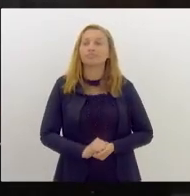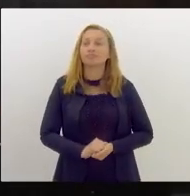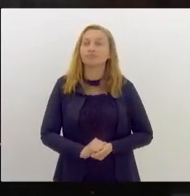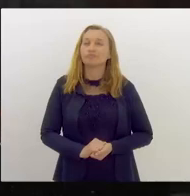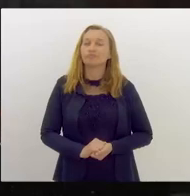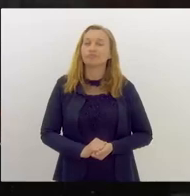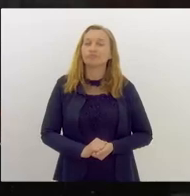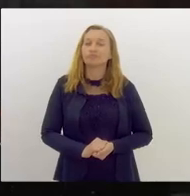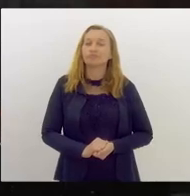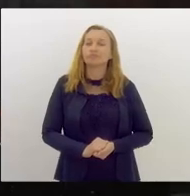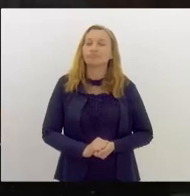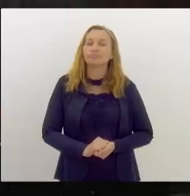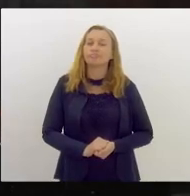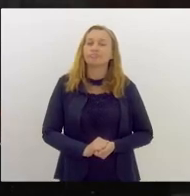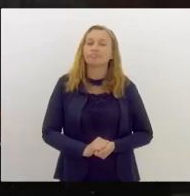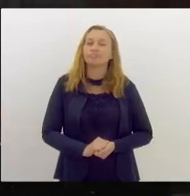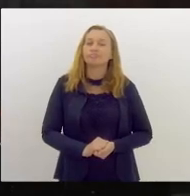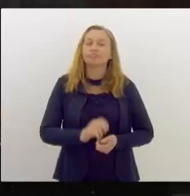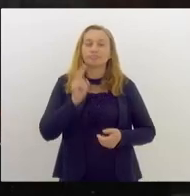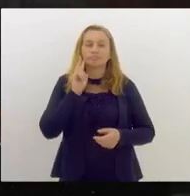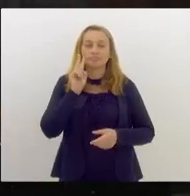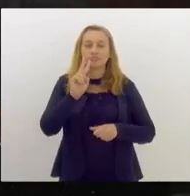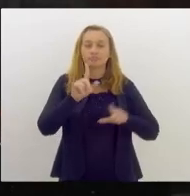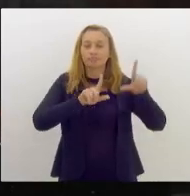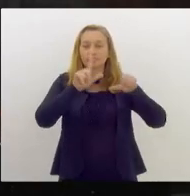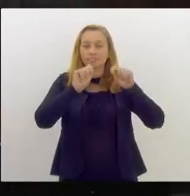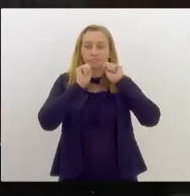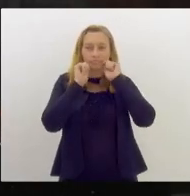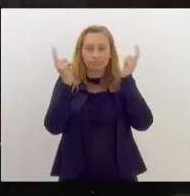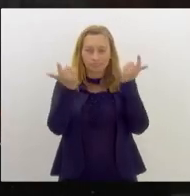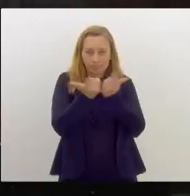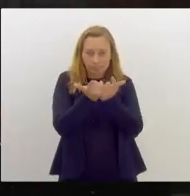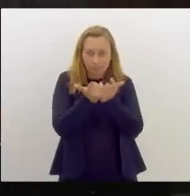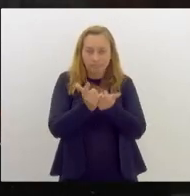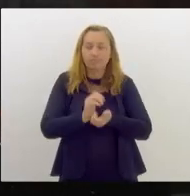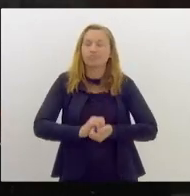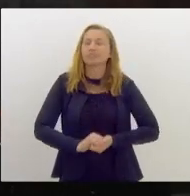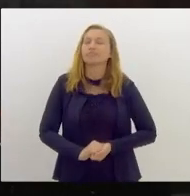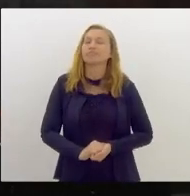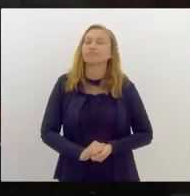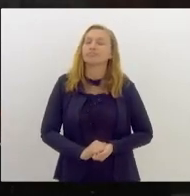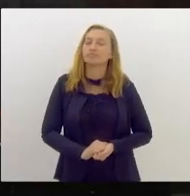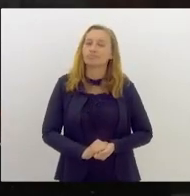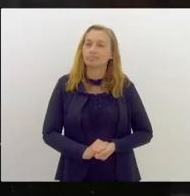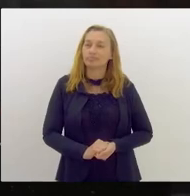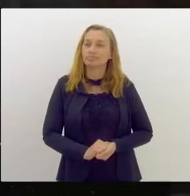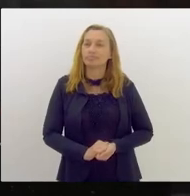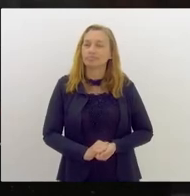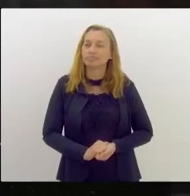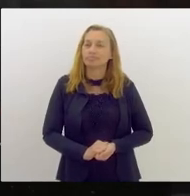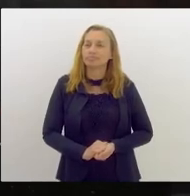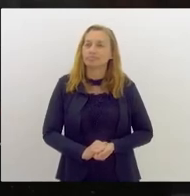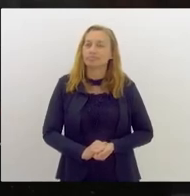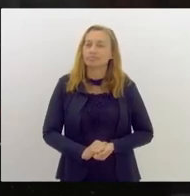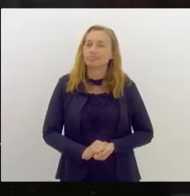senhoras e senhoras e senhores telespectadores da TV alerj